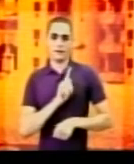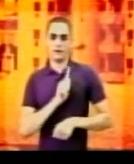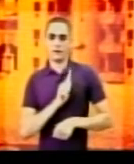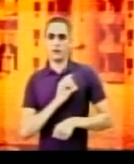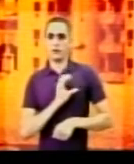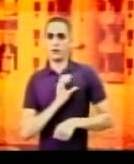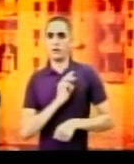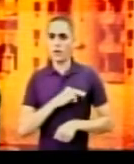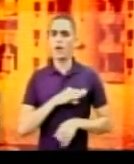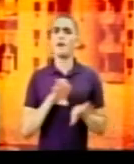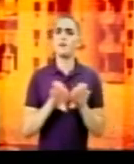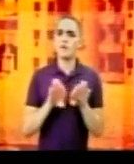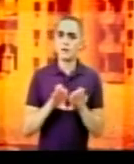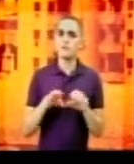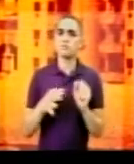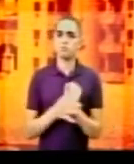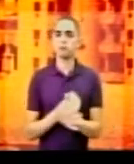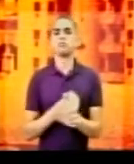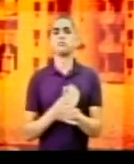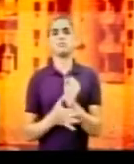as forças